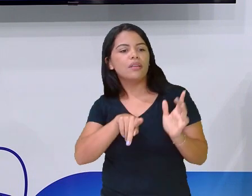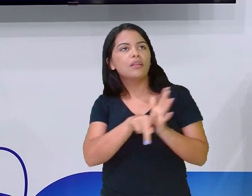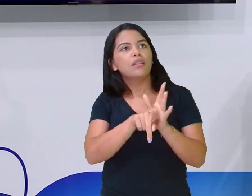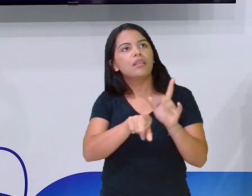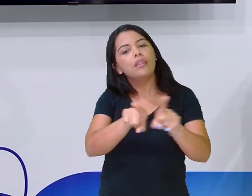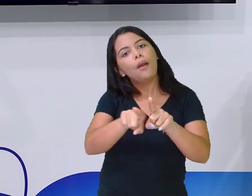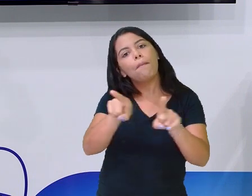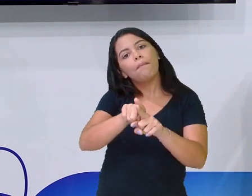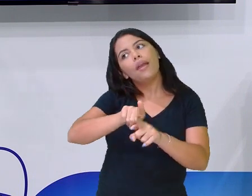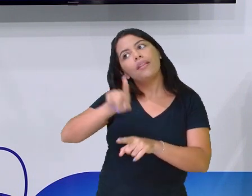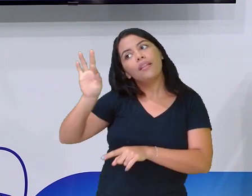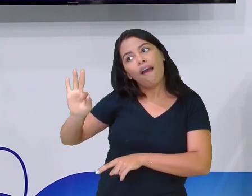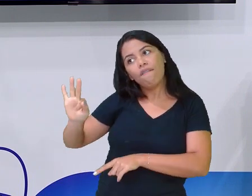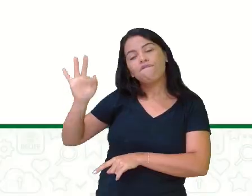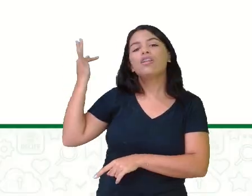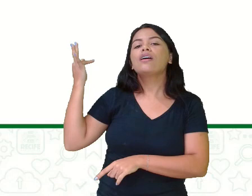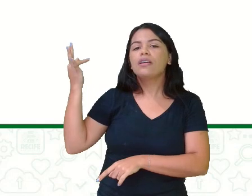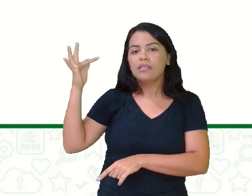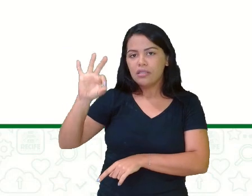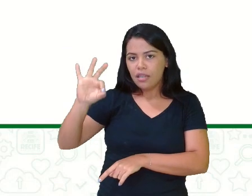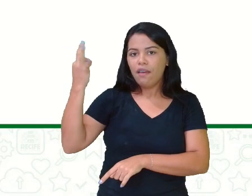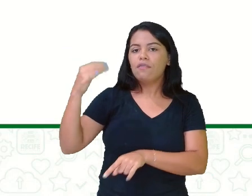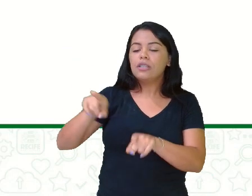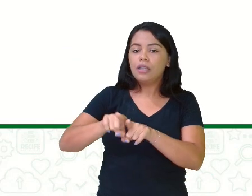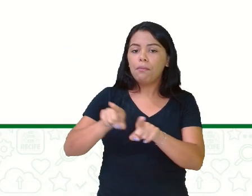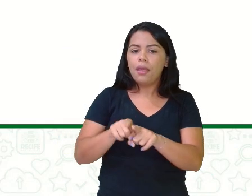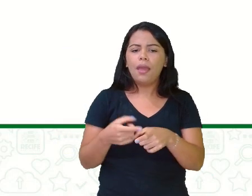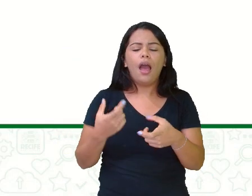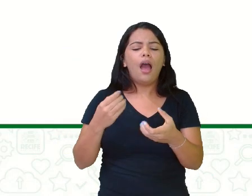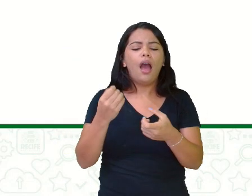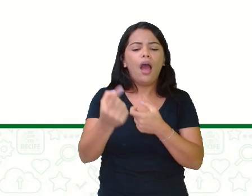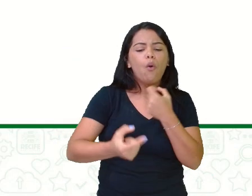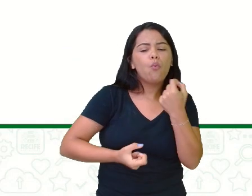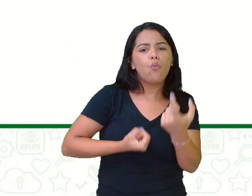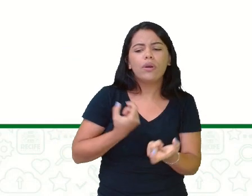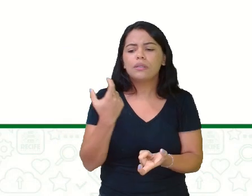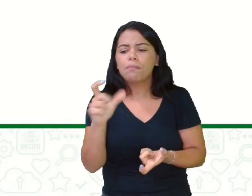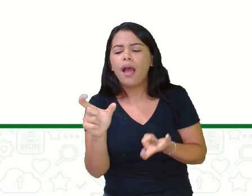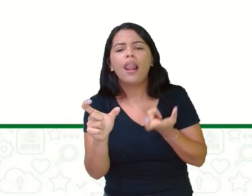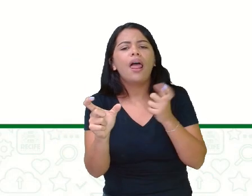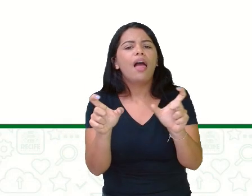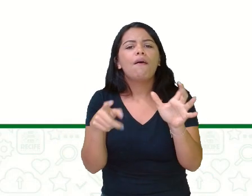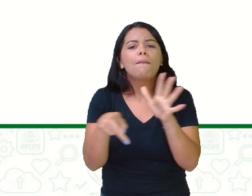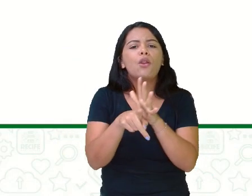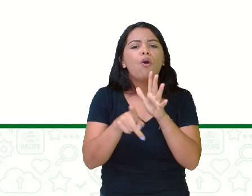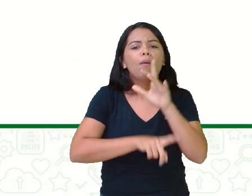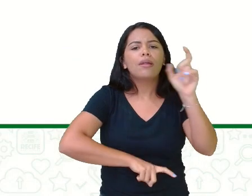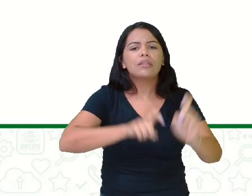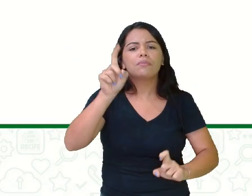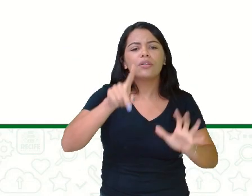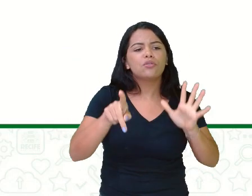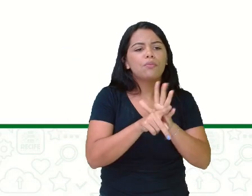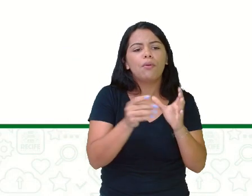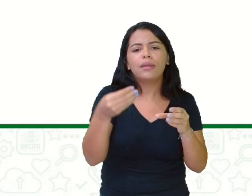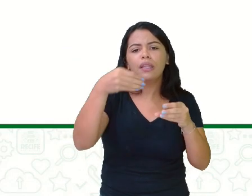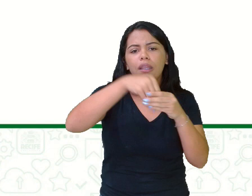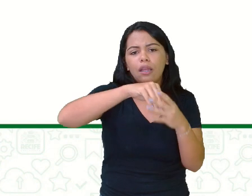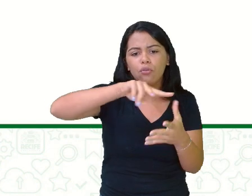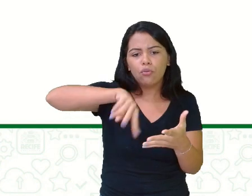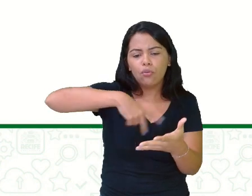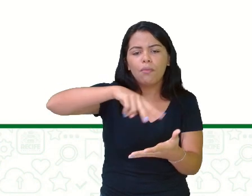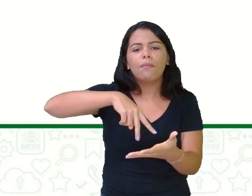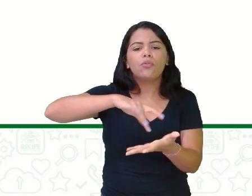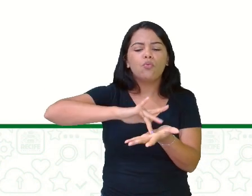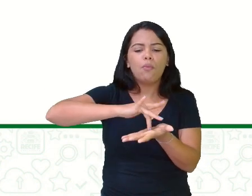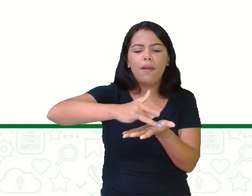França, até nos termos técnicos do balé, né? Muitas expressões, muitos movimentos do balé